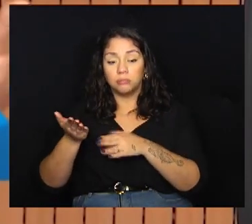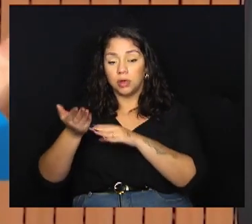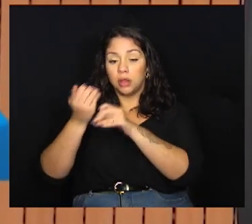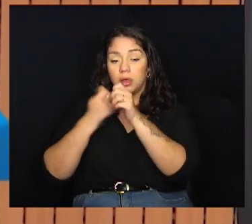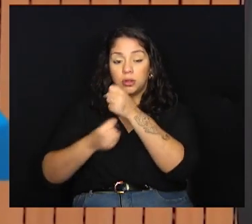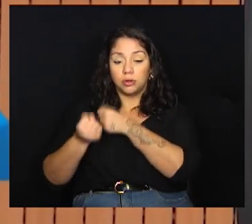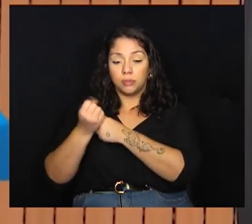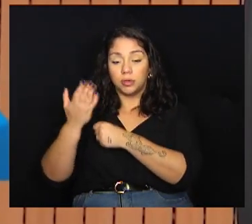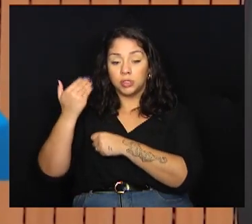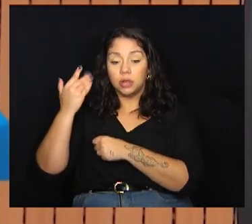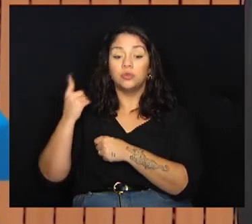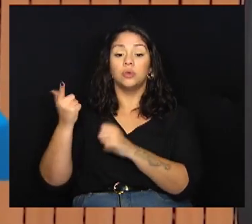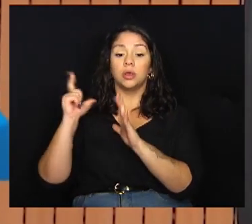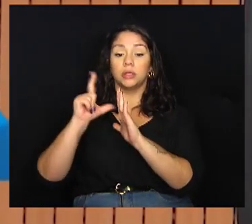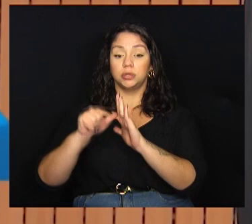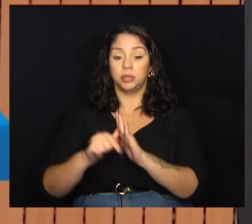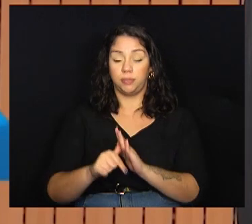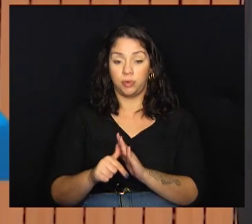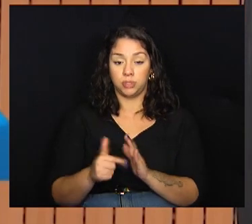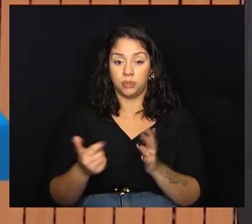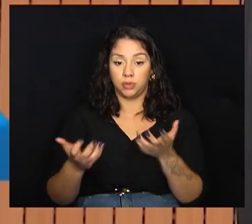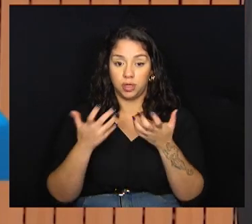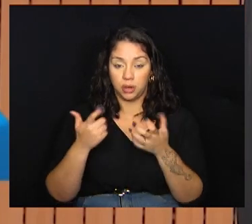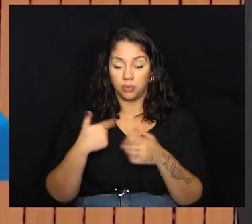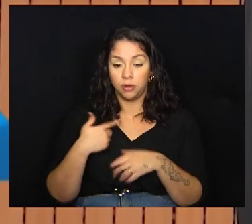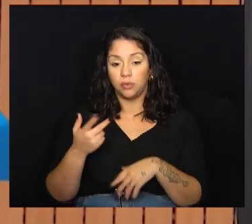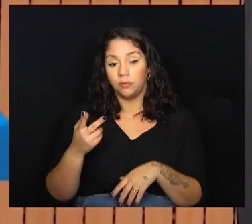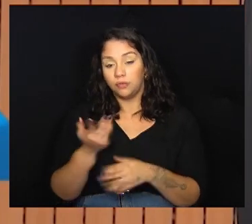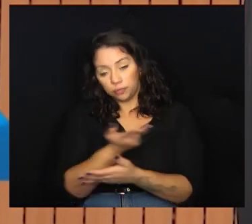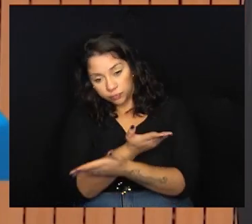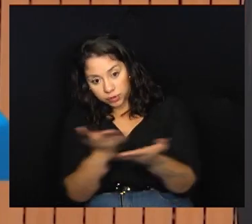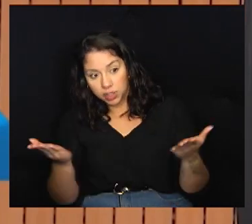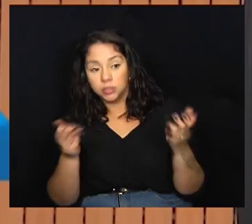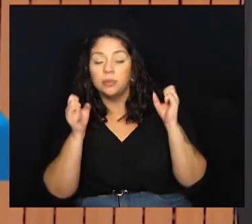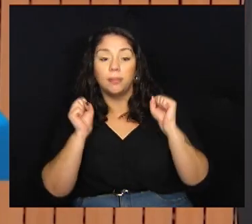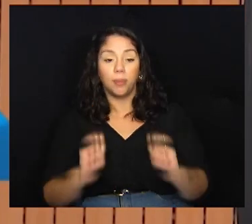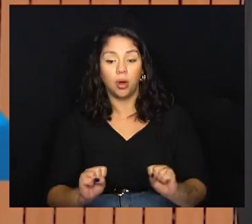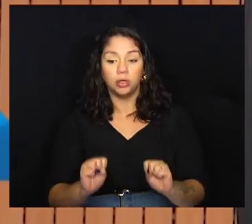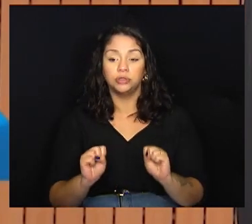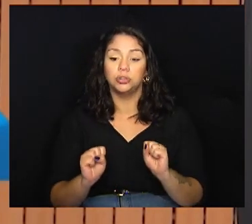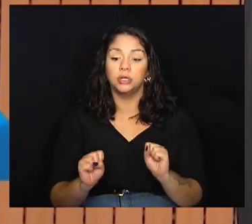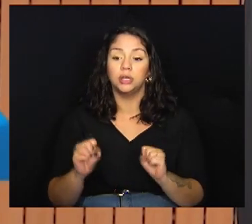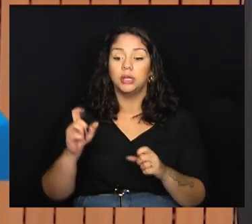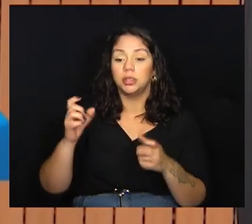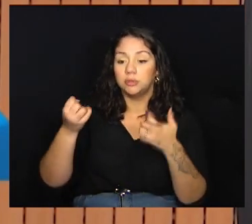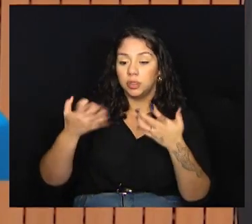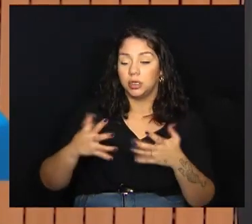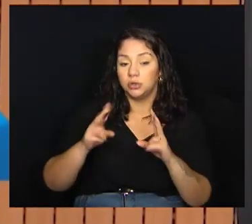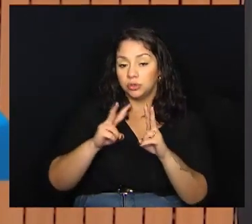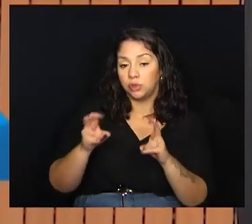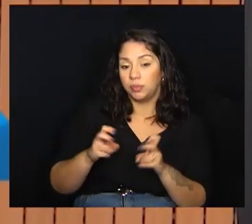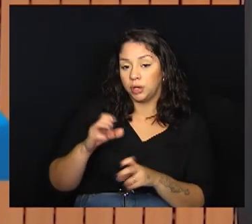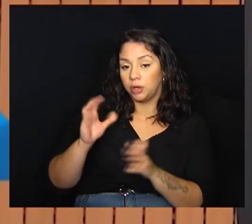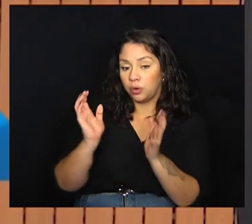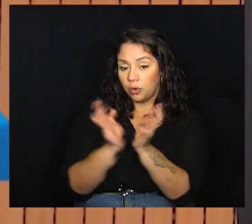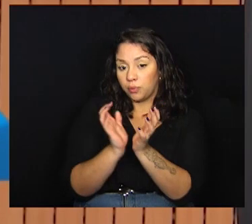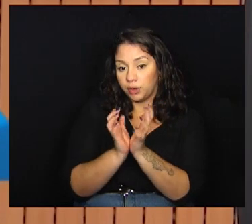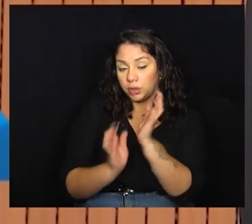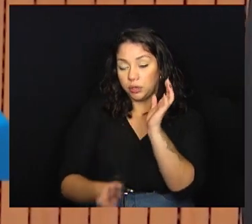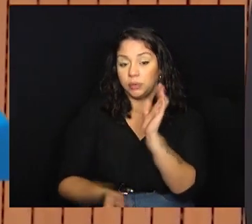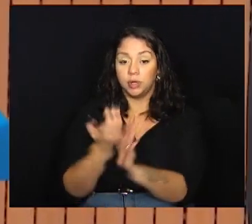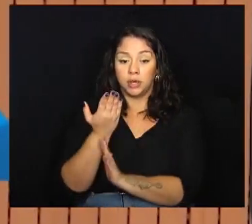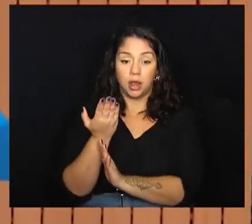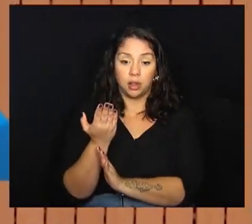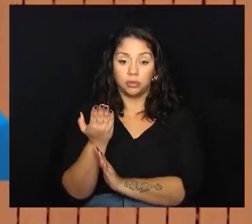eu gostaria da palavra de vocês aqui sobre o tal do comitê que foi criado